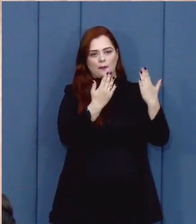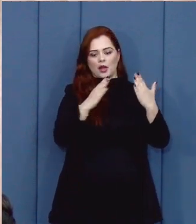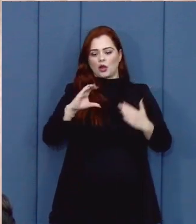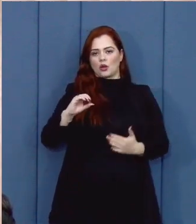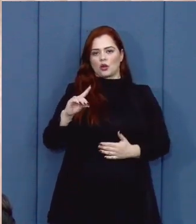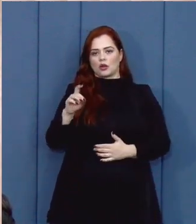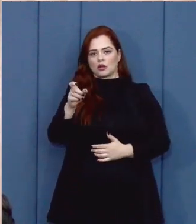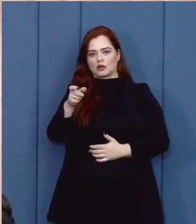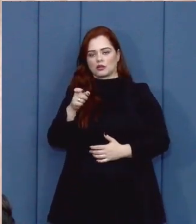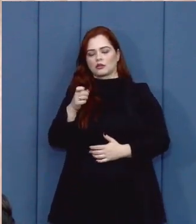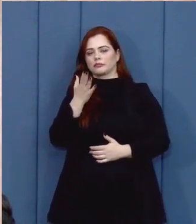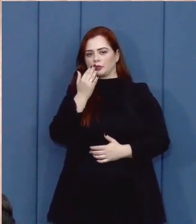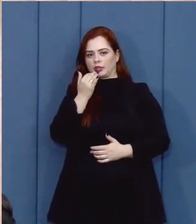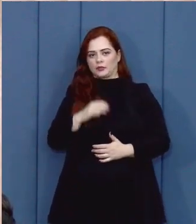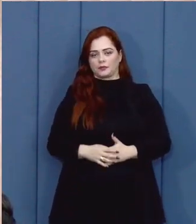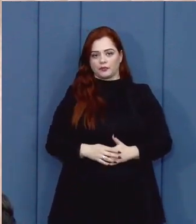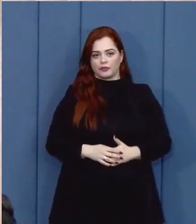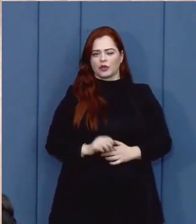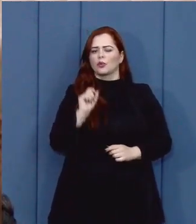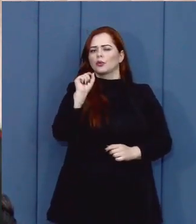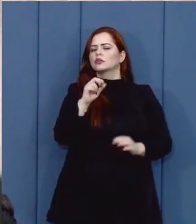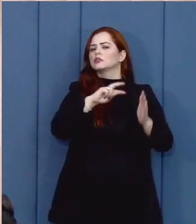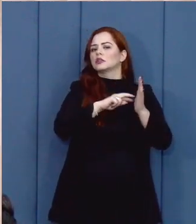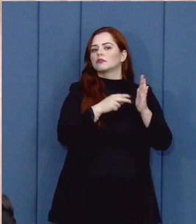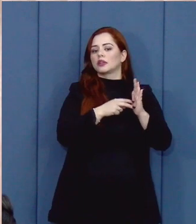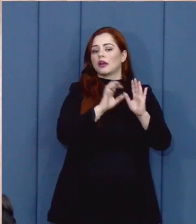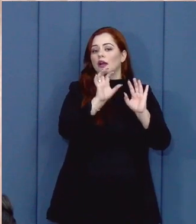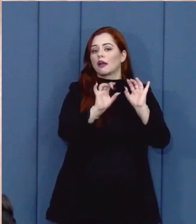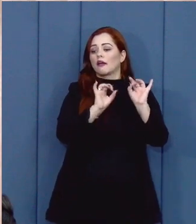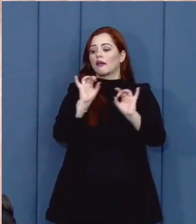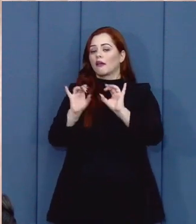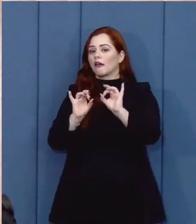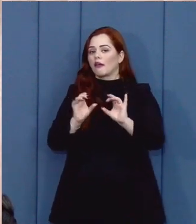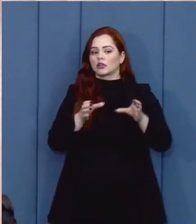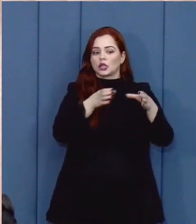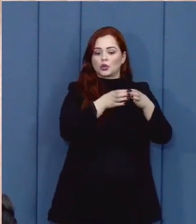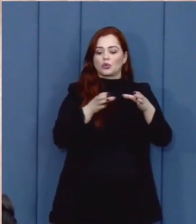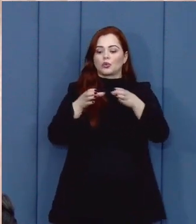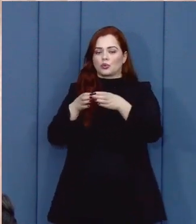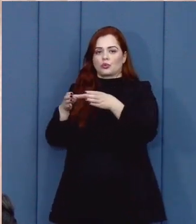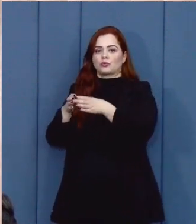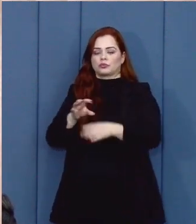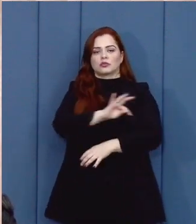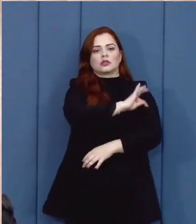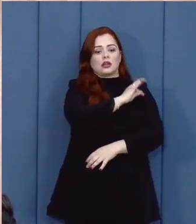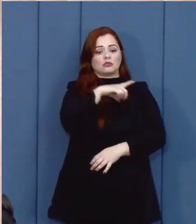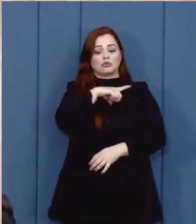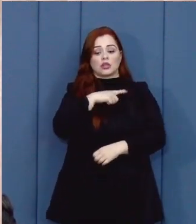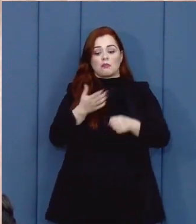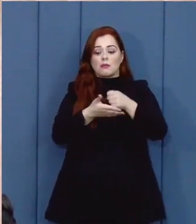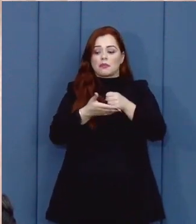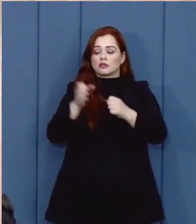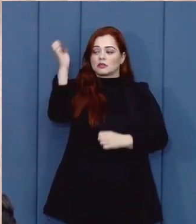Códex Alimentares. Isso significa que cada comitê técnico possui uma estrutura nacional para